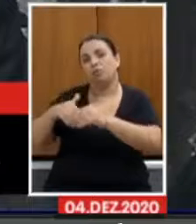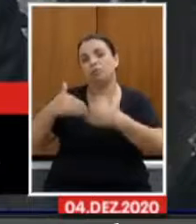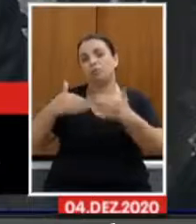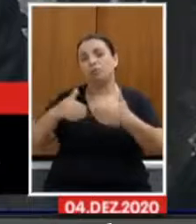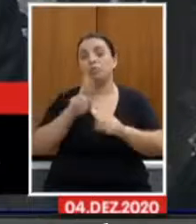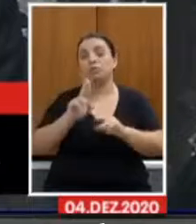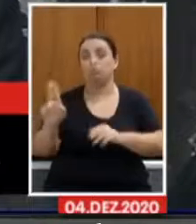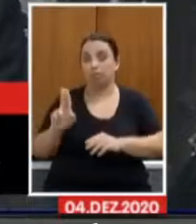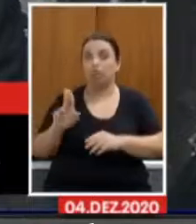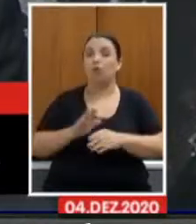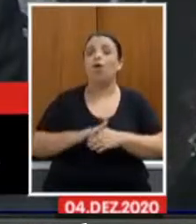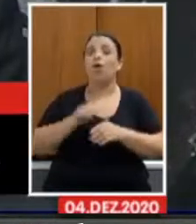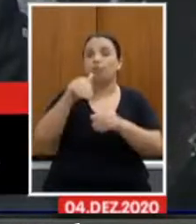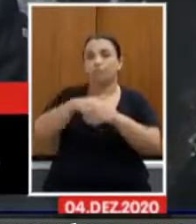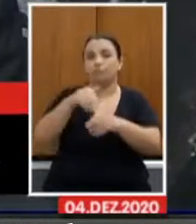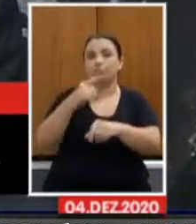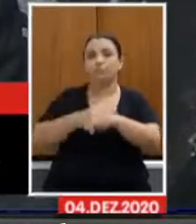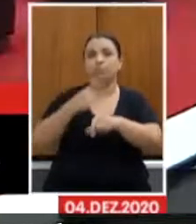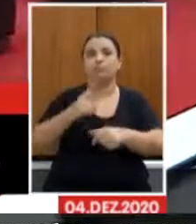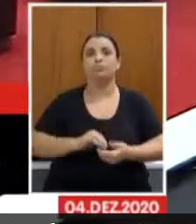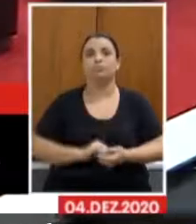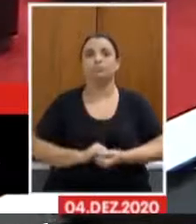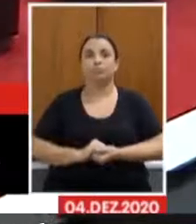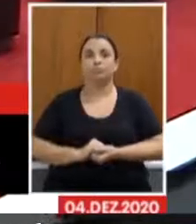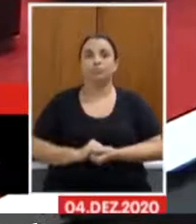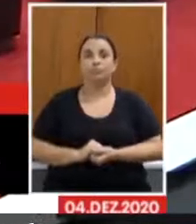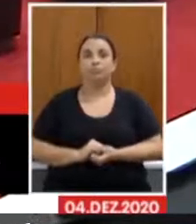votação o parecer. Em votação.